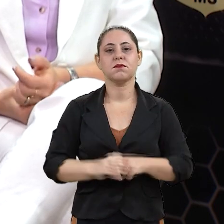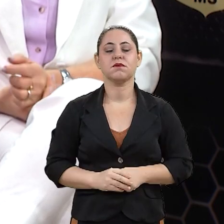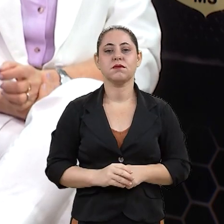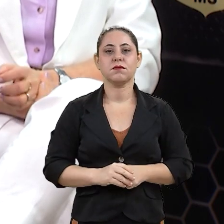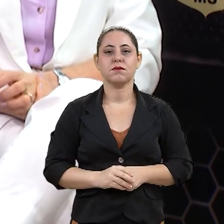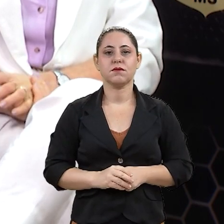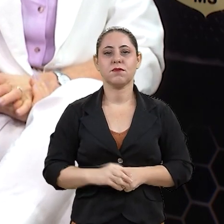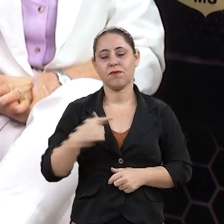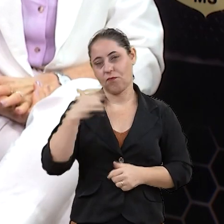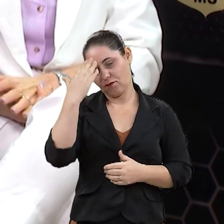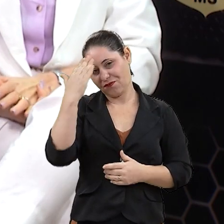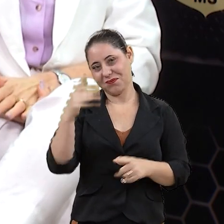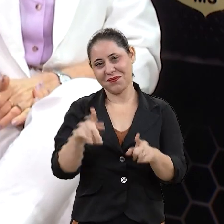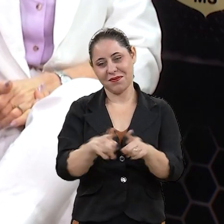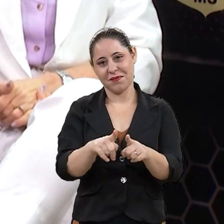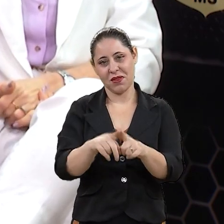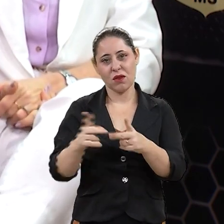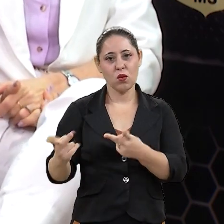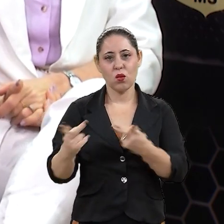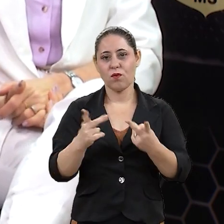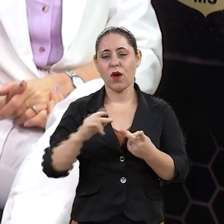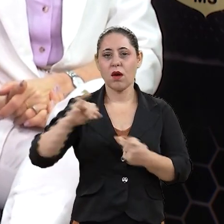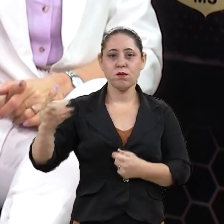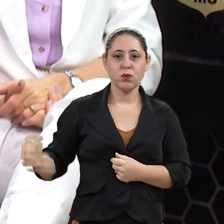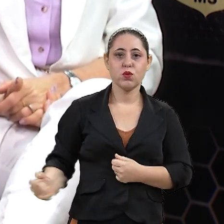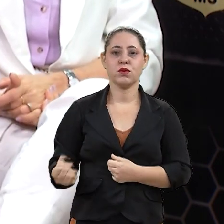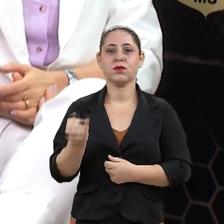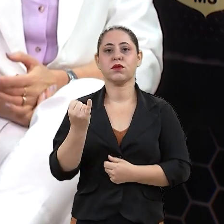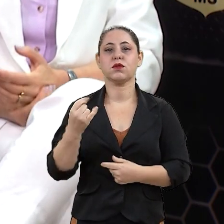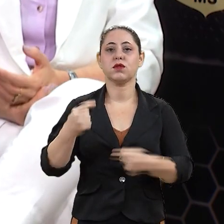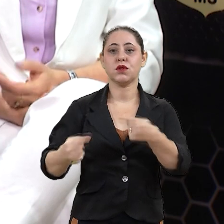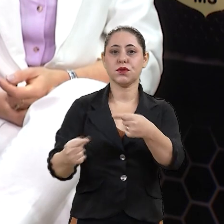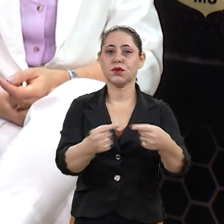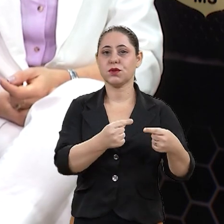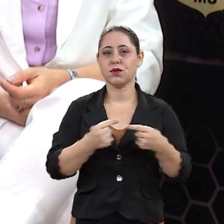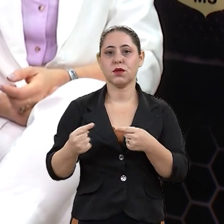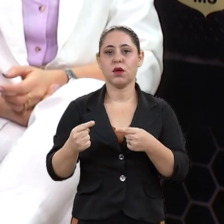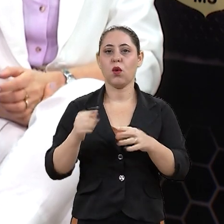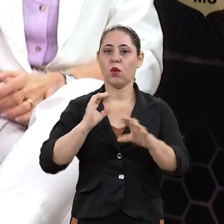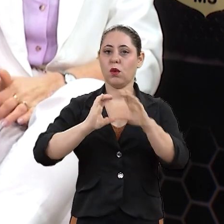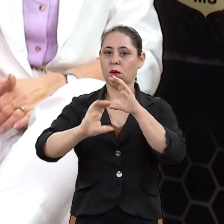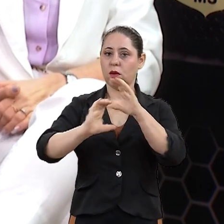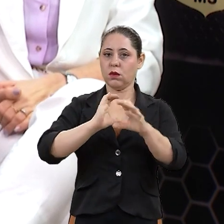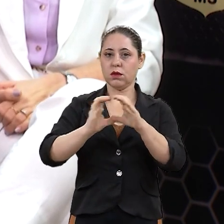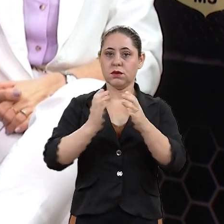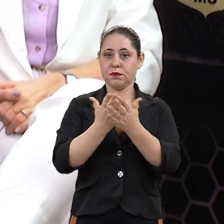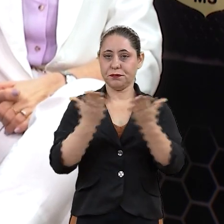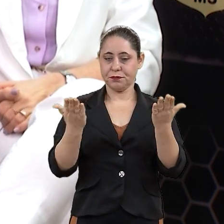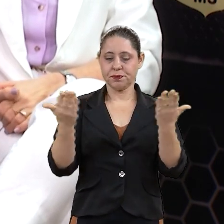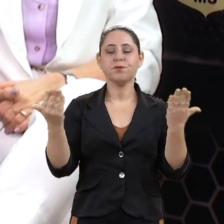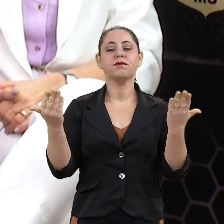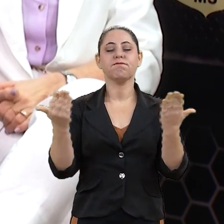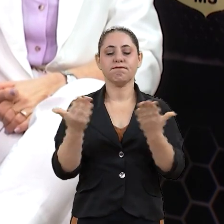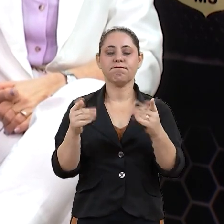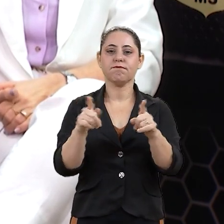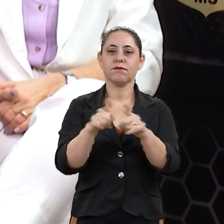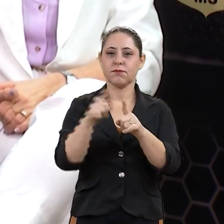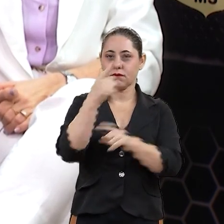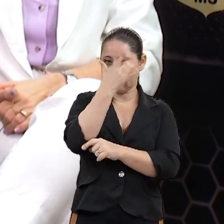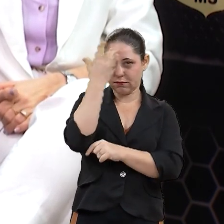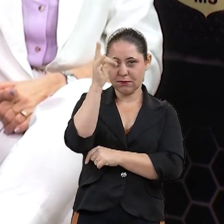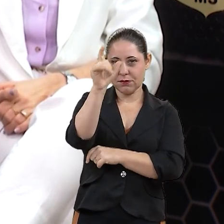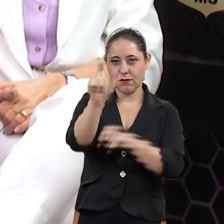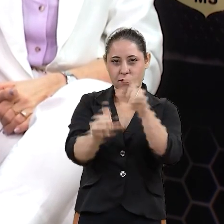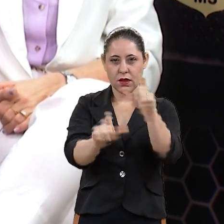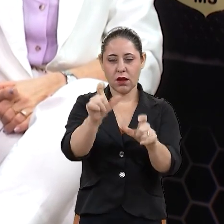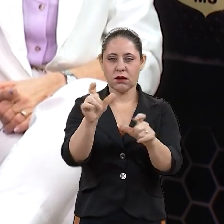convite. Eu agradeço também essa oportunidade desse diálogo, de comunicação com você e com as pessoas